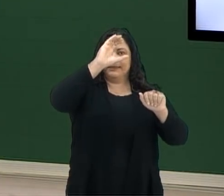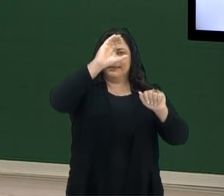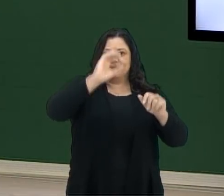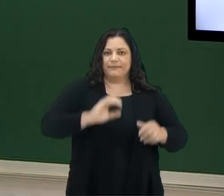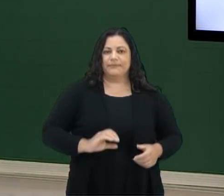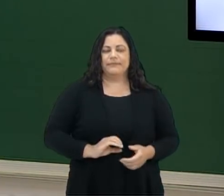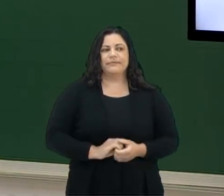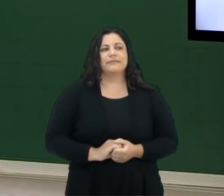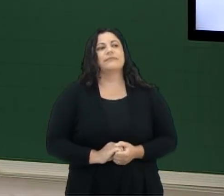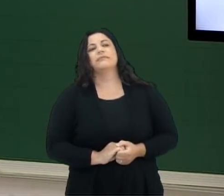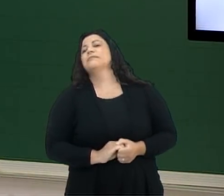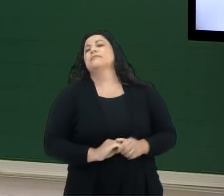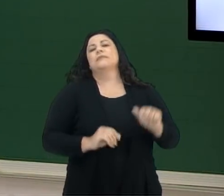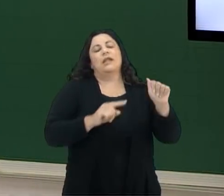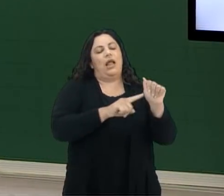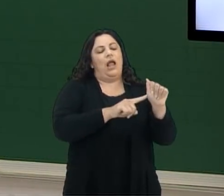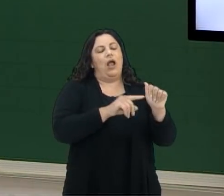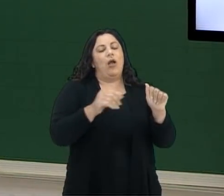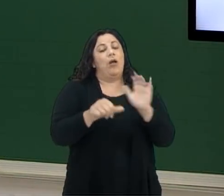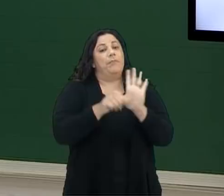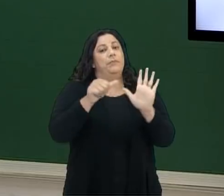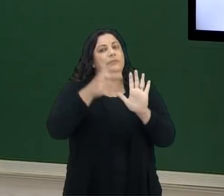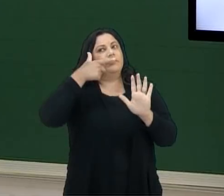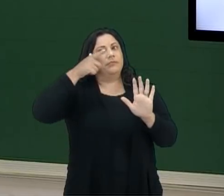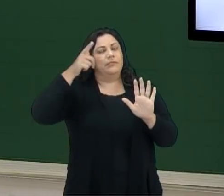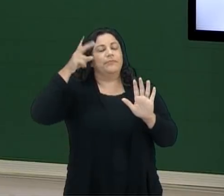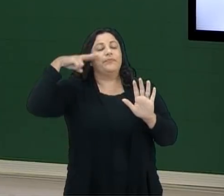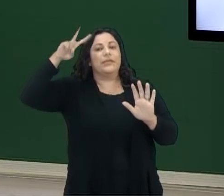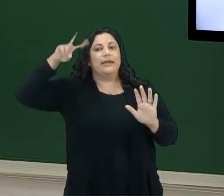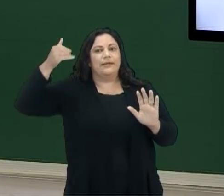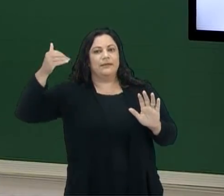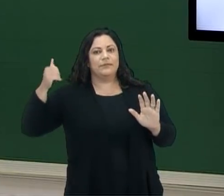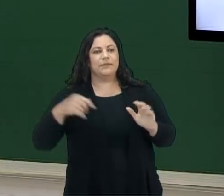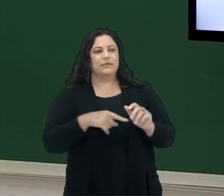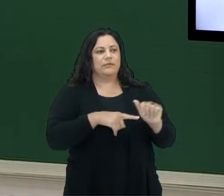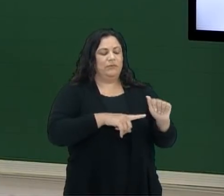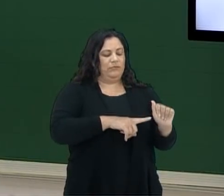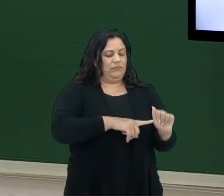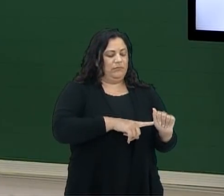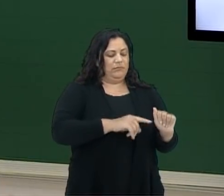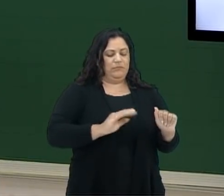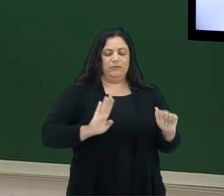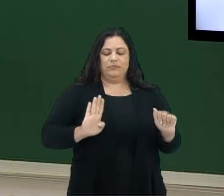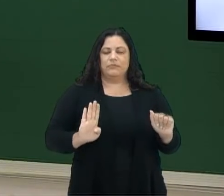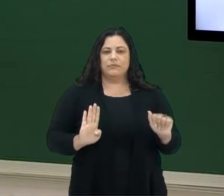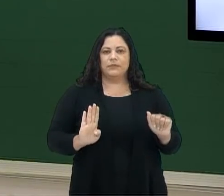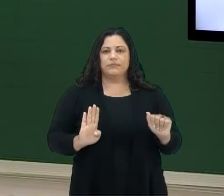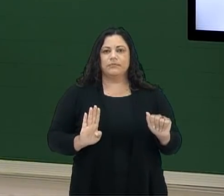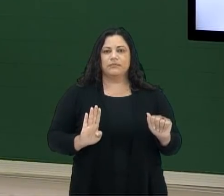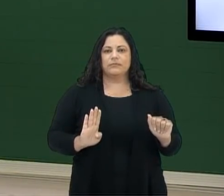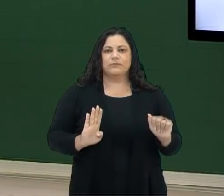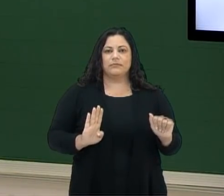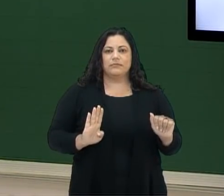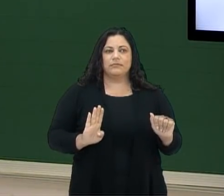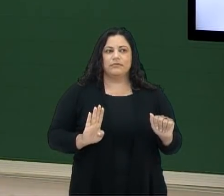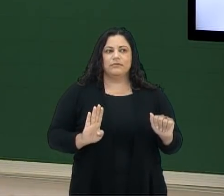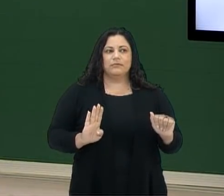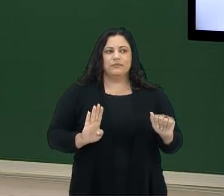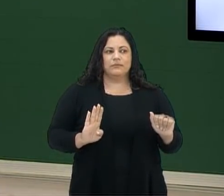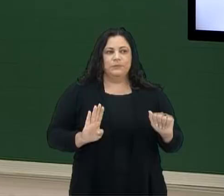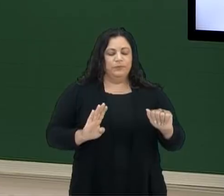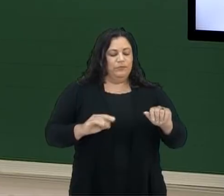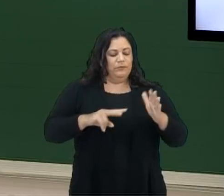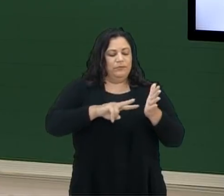segmento AB, marquei aqui o tamanho do segmento AB, tá? Fiz aqui o tamanho que eu queria, marquei. Com a ponta seca